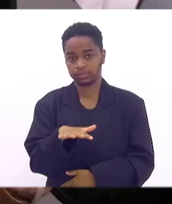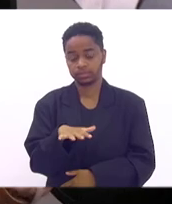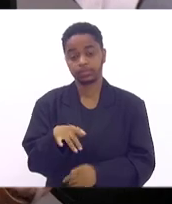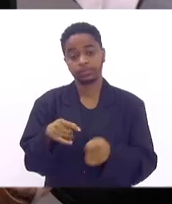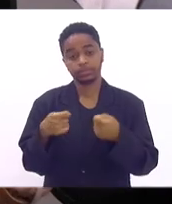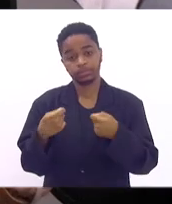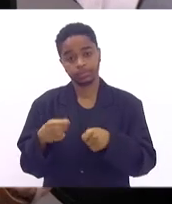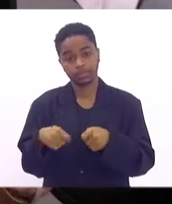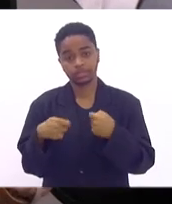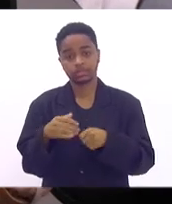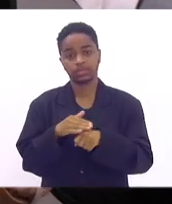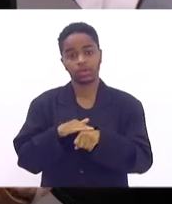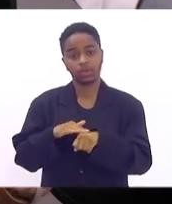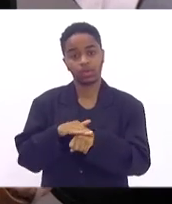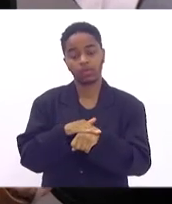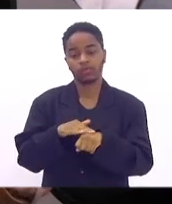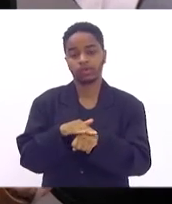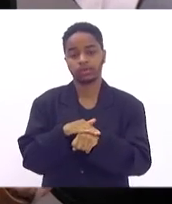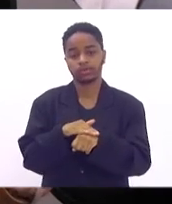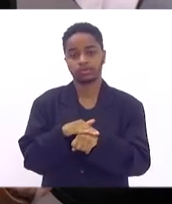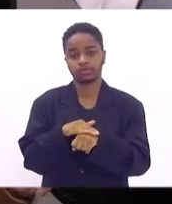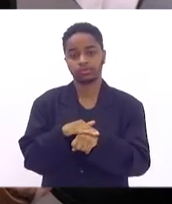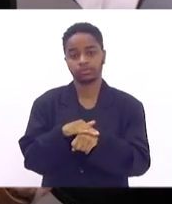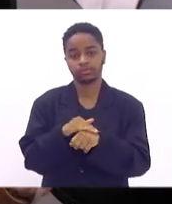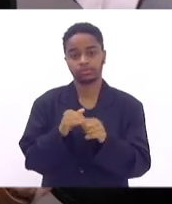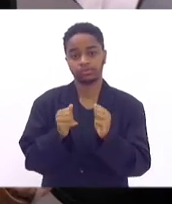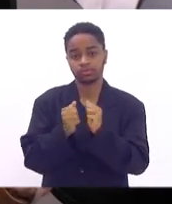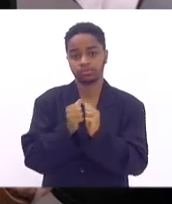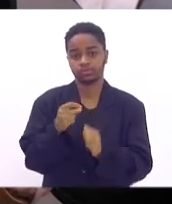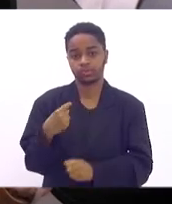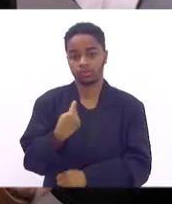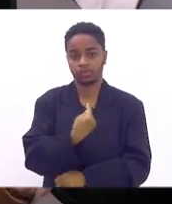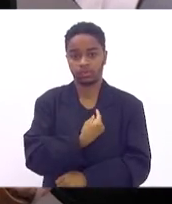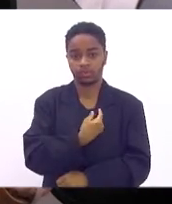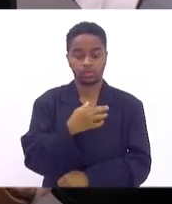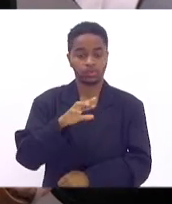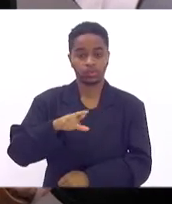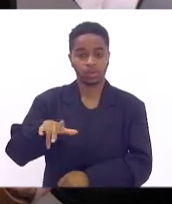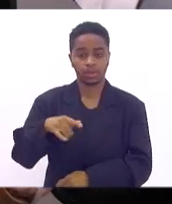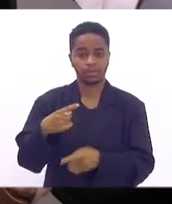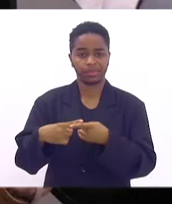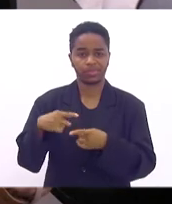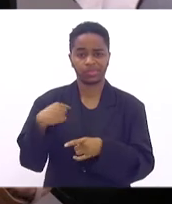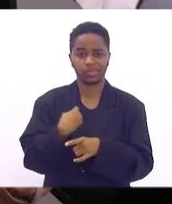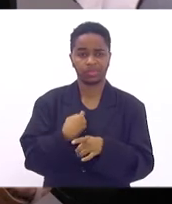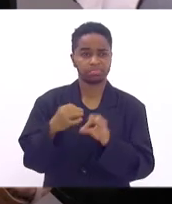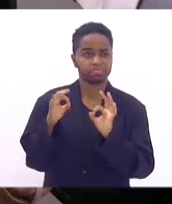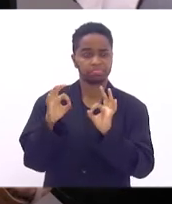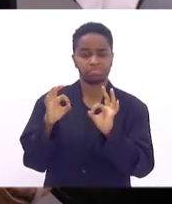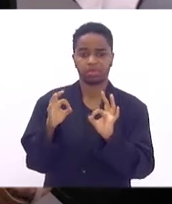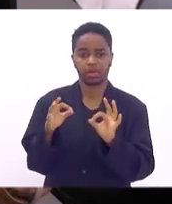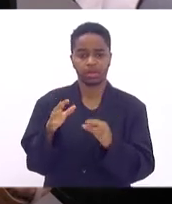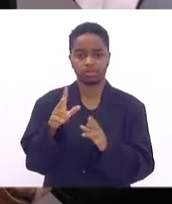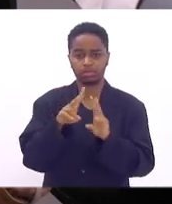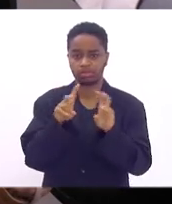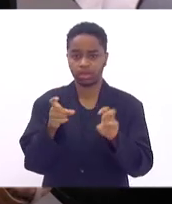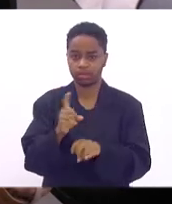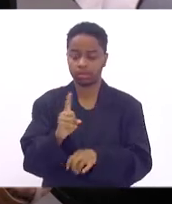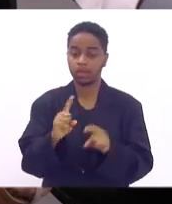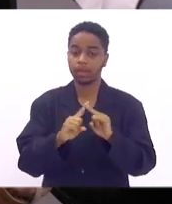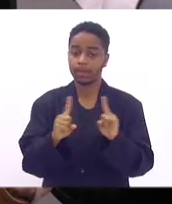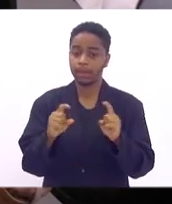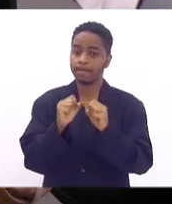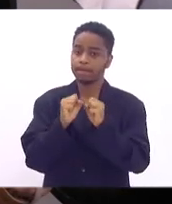precisariam ter conversas conosco, não porque a gente vai se formar no assunto, mas da mesma maneira que eu posso